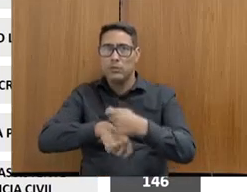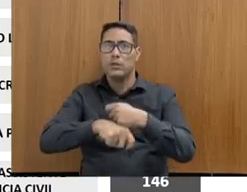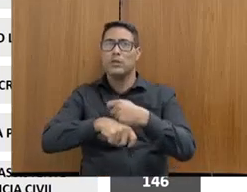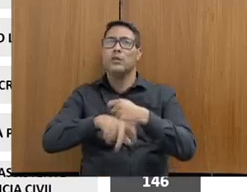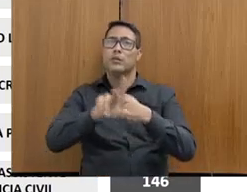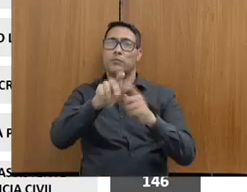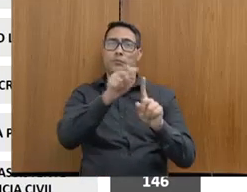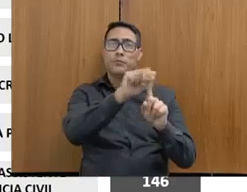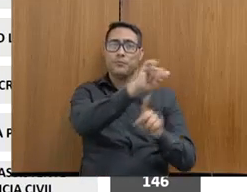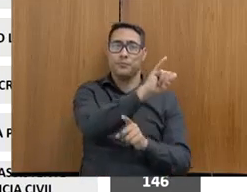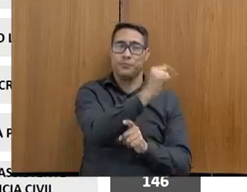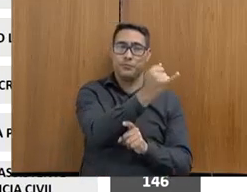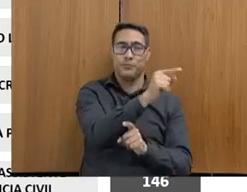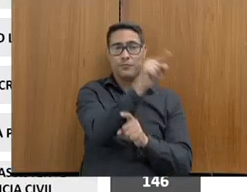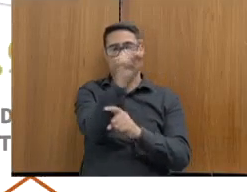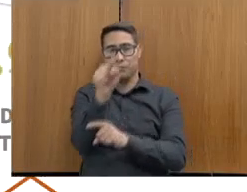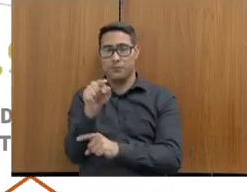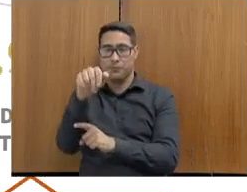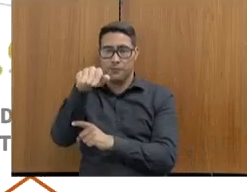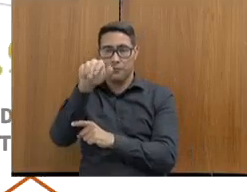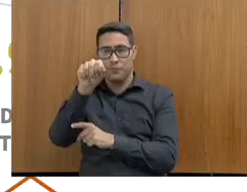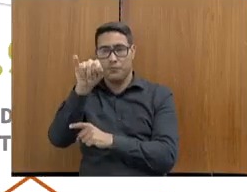Janeiro a maio de 2023